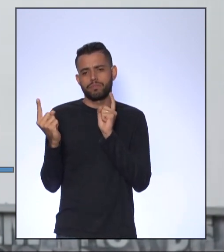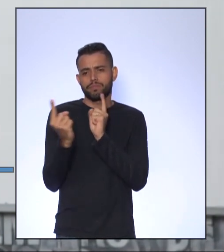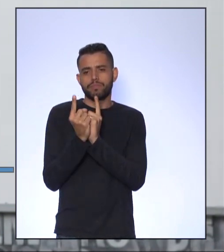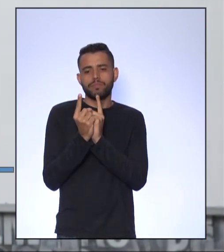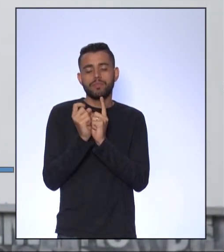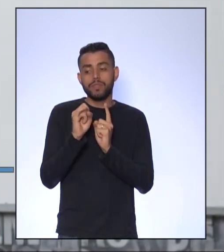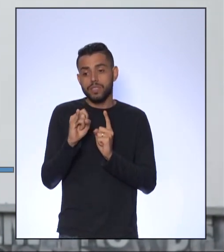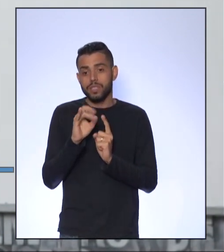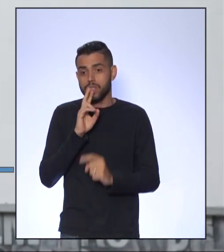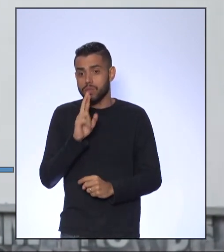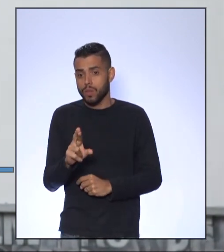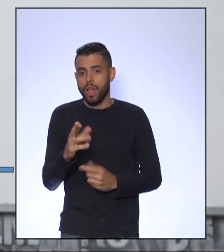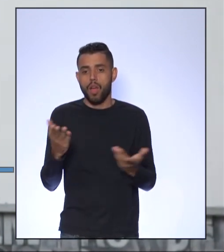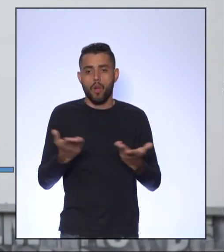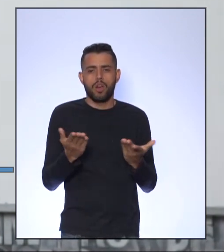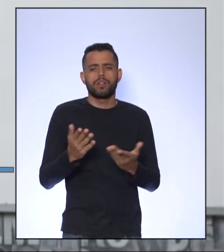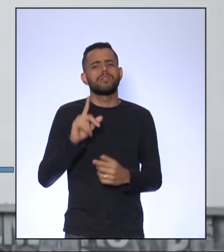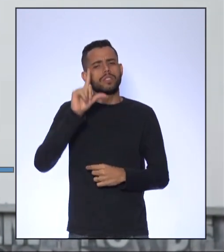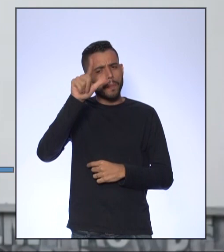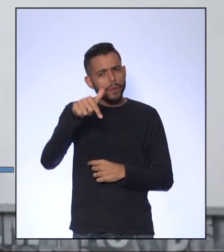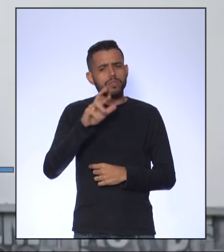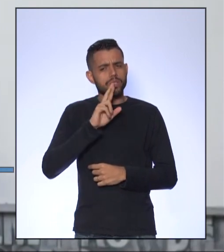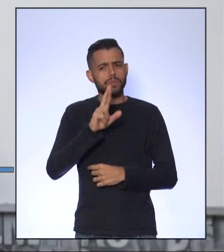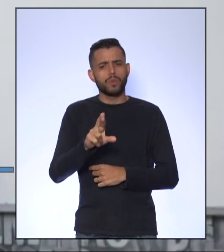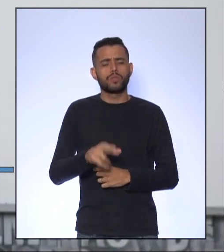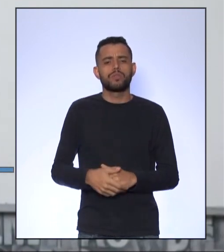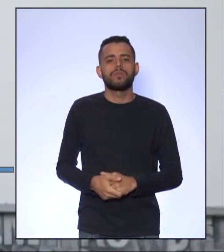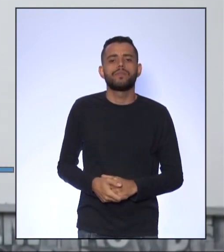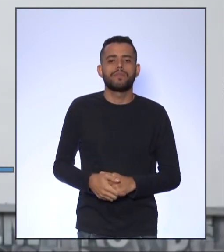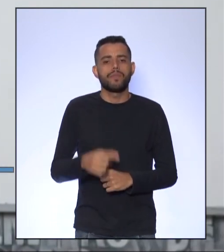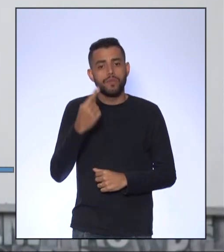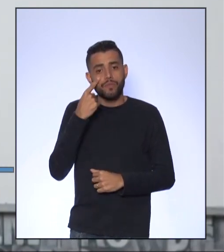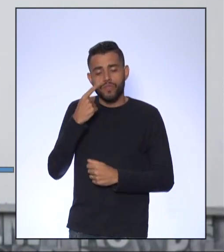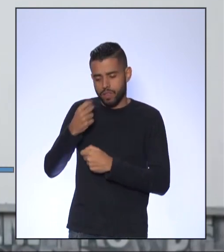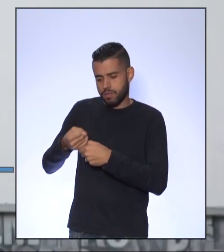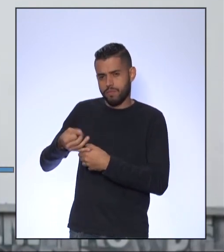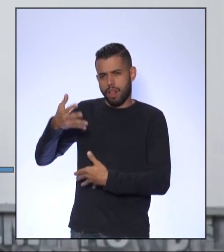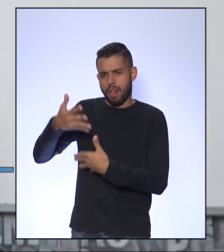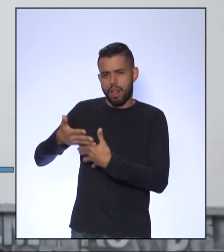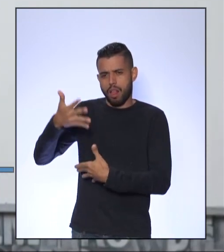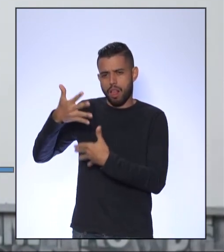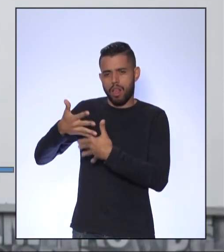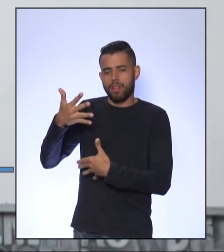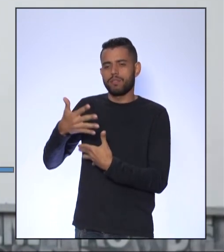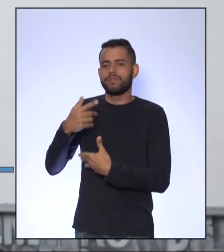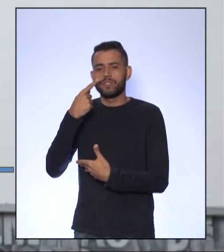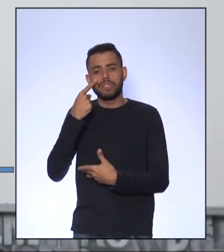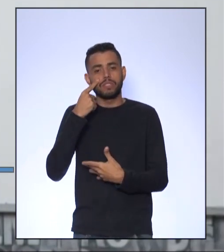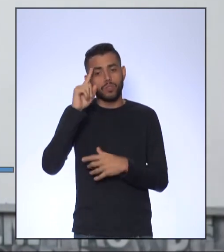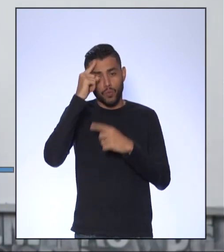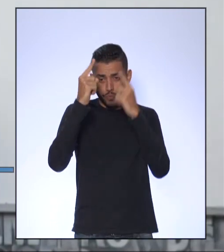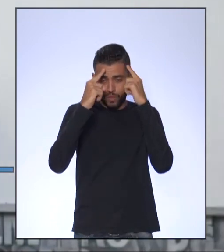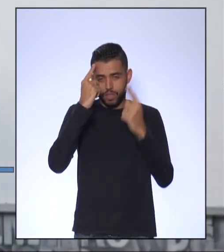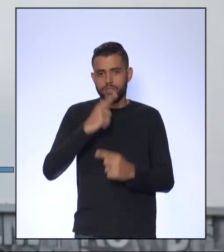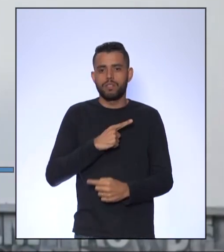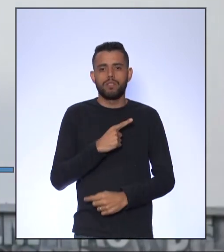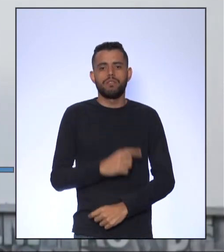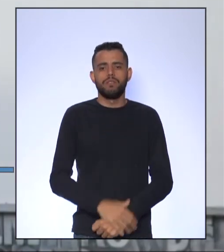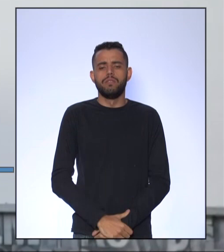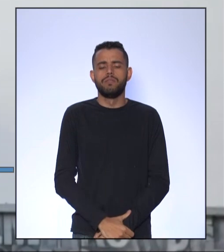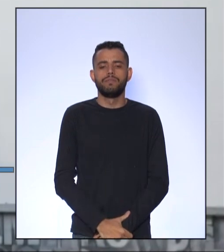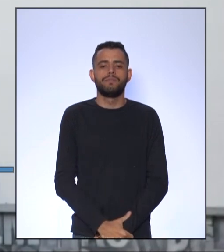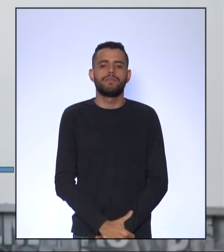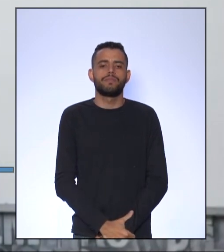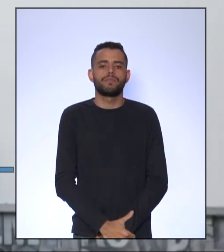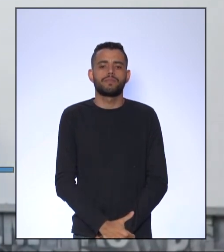neste momento. E vamos ver a nossa interação, se a galera está aí com bastante dúvida. Primeira perguntinha